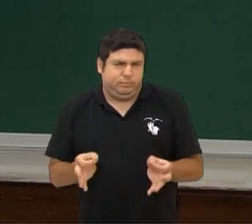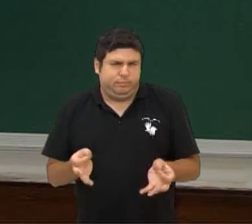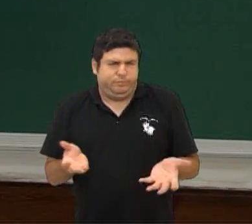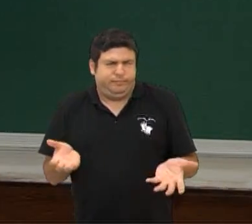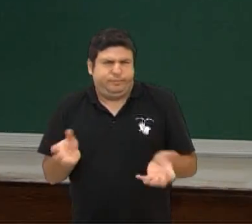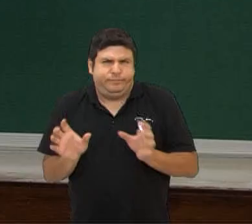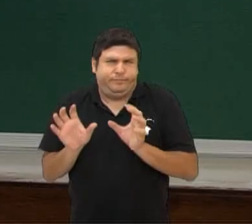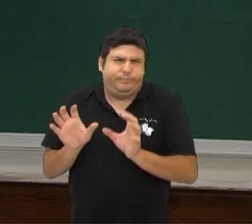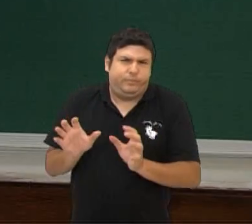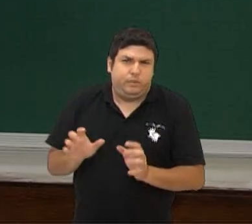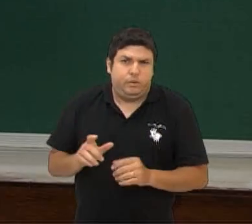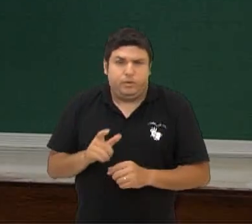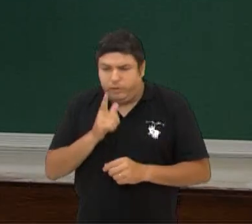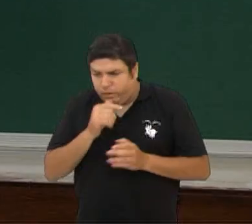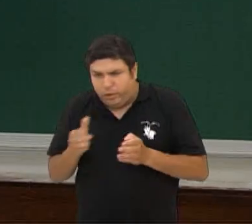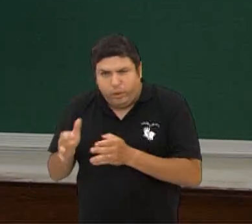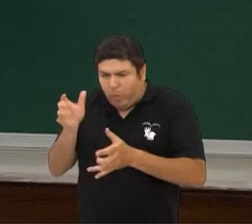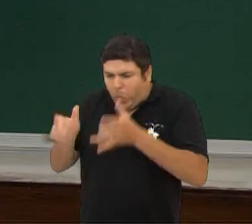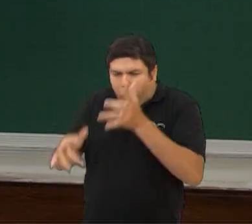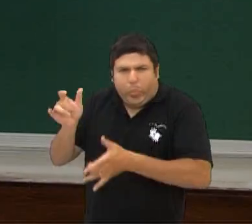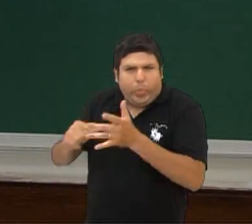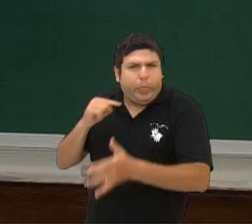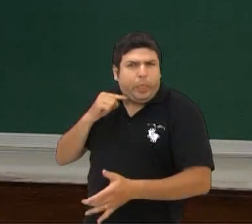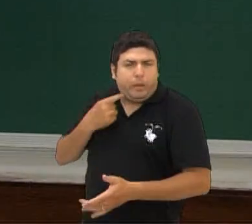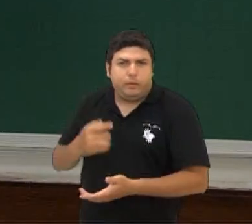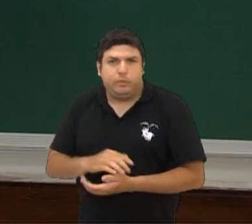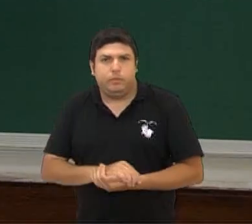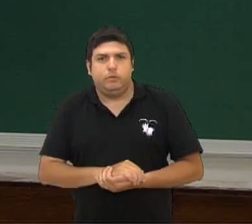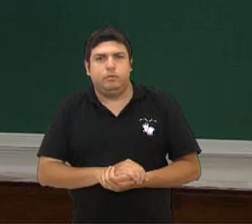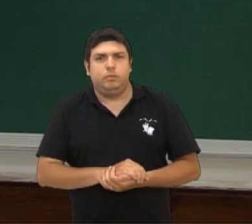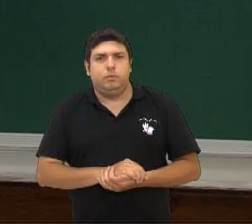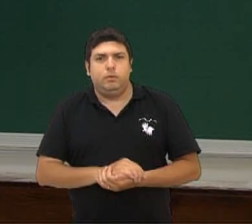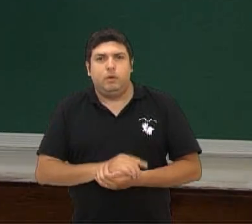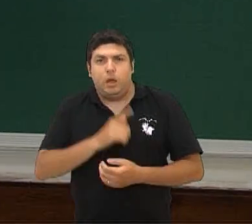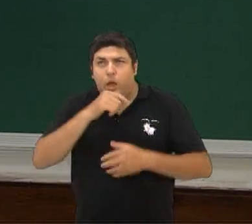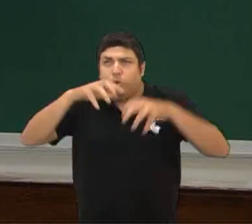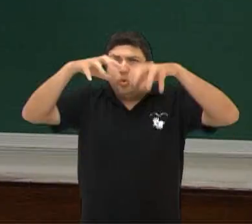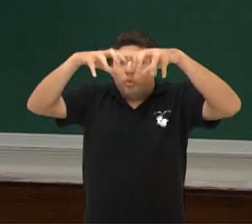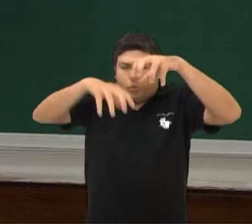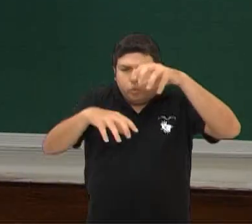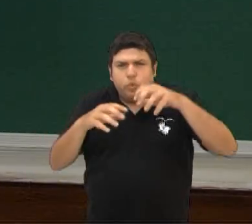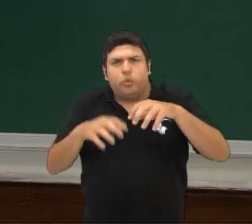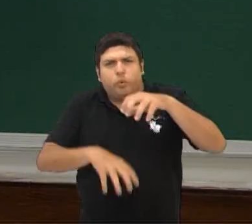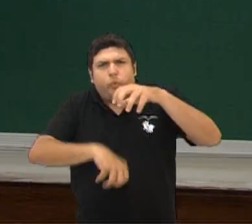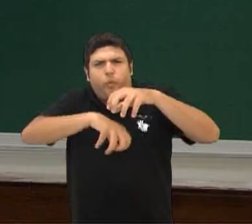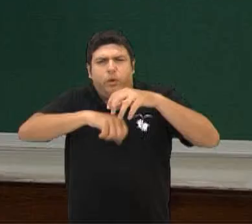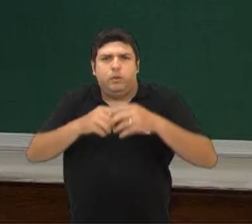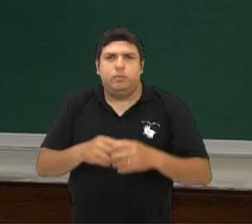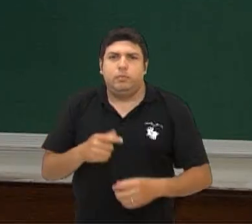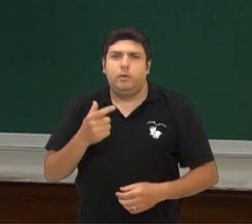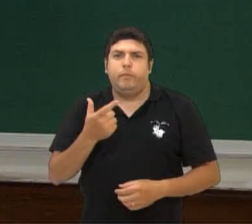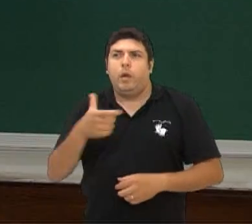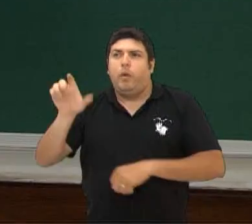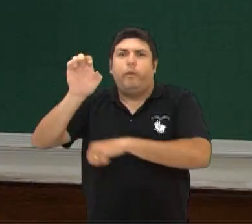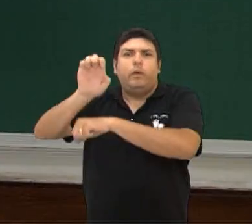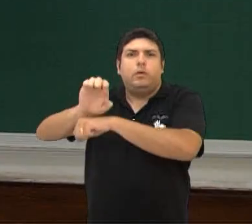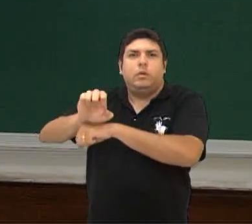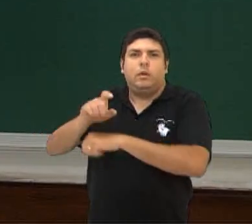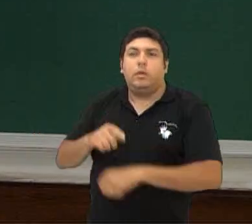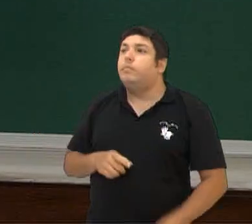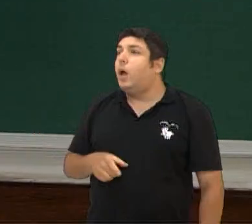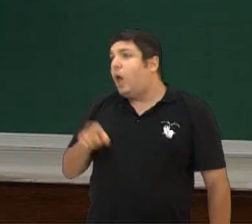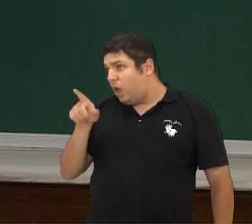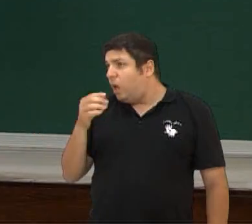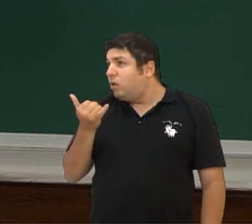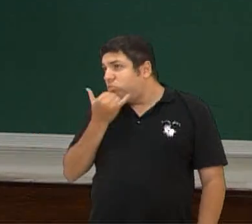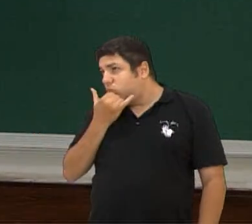a gente está poluindo, está acabando com eles. Captar águas pluviais. Também não, né? E importar água de outros estados. Aí está outro estado que fica sem